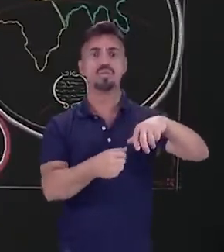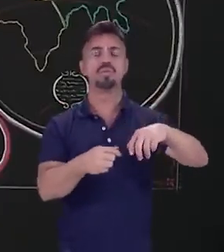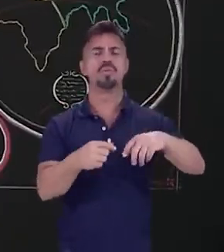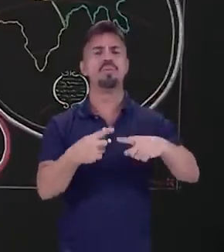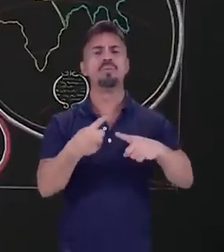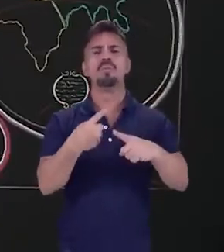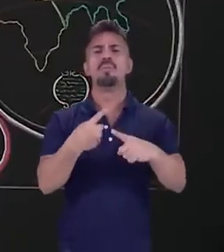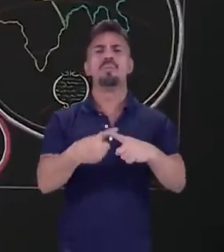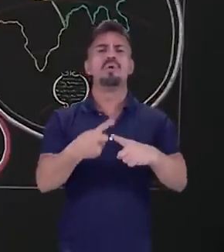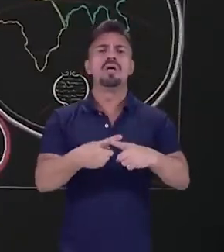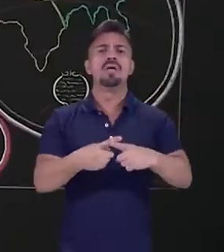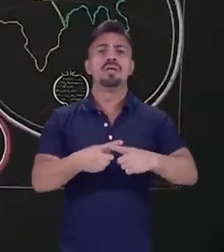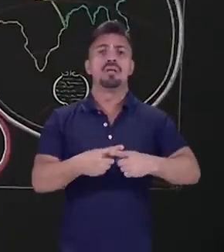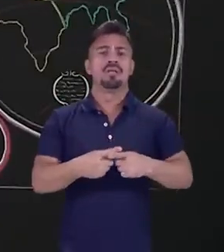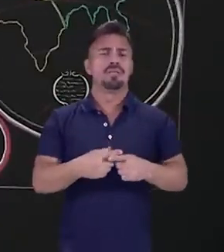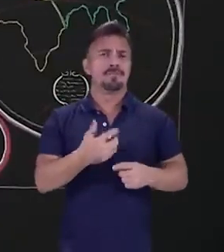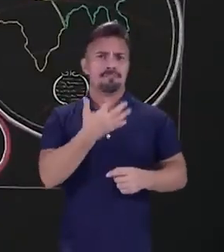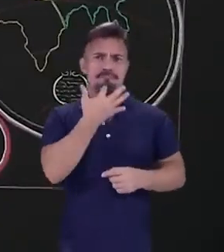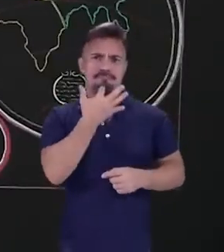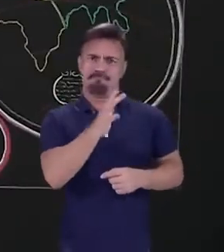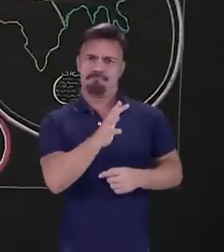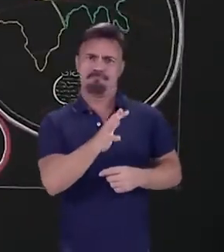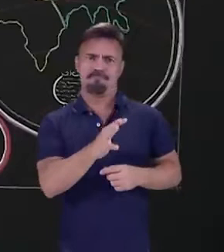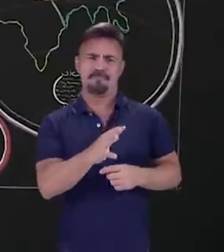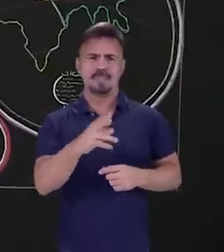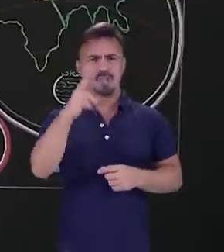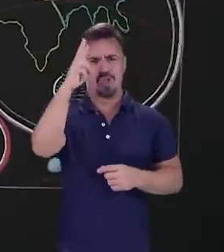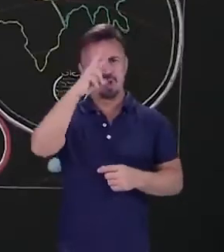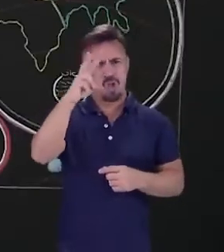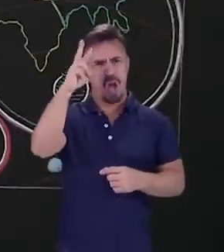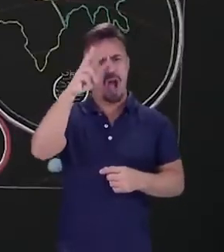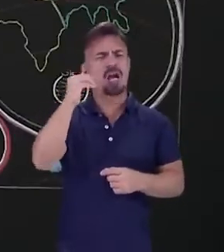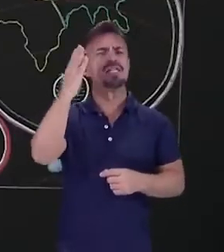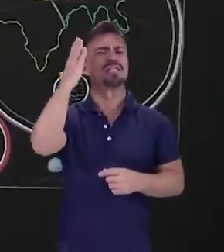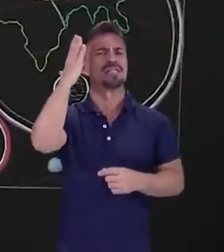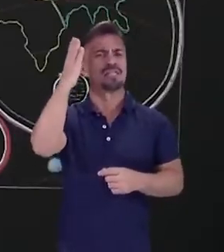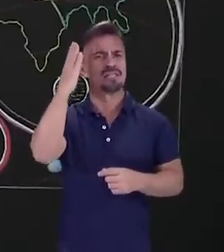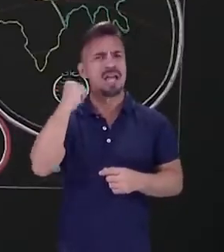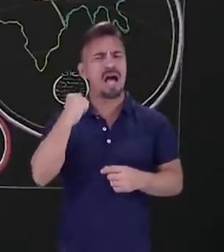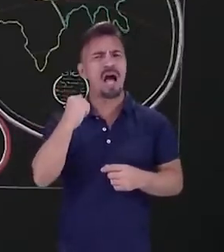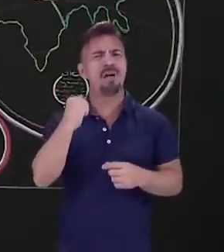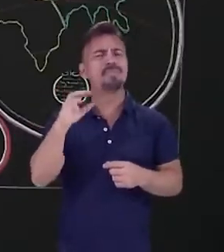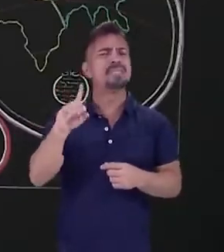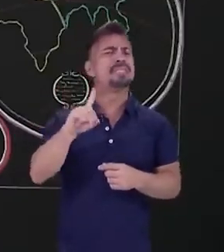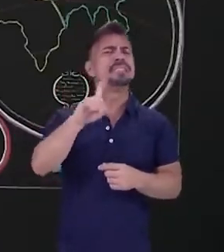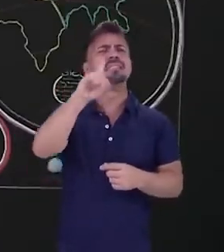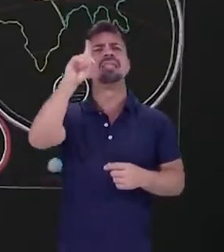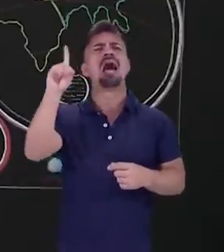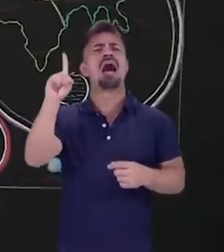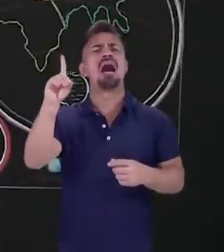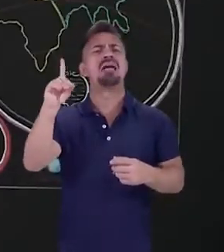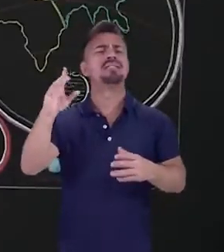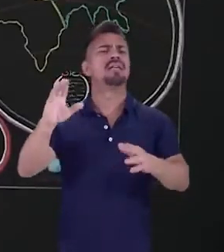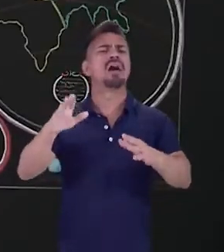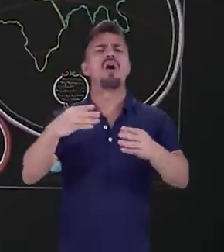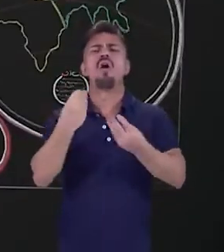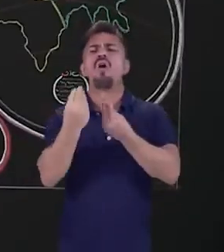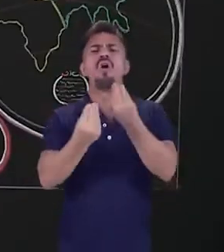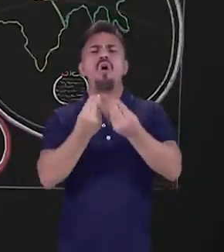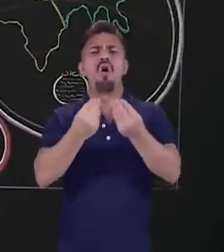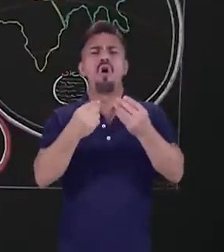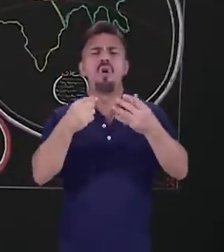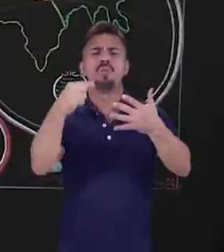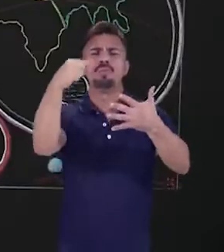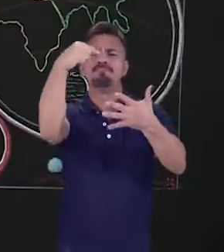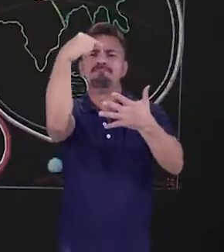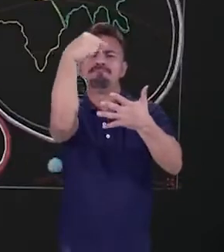quê, não era conhecido. Então o historiador consegue datar essa imagem com base nesse detalhe.